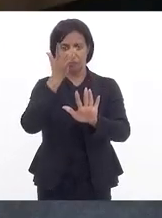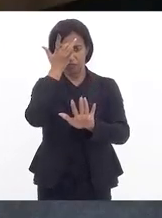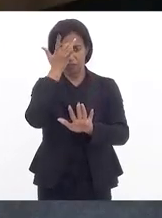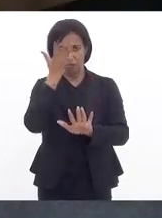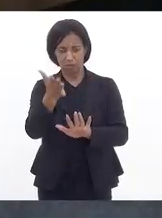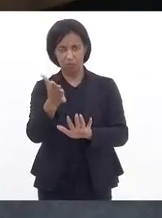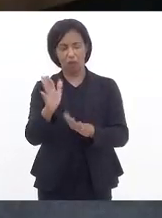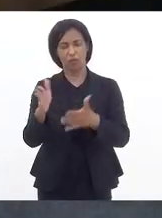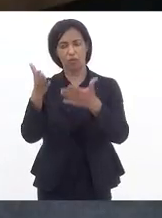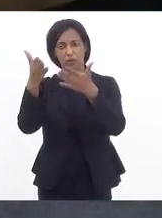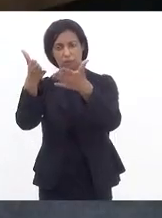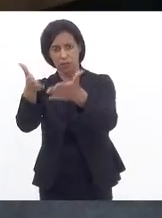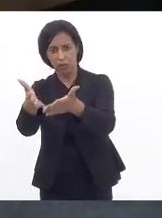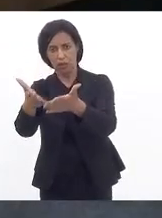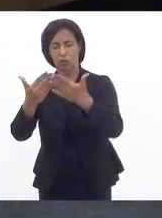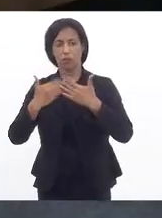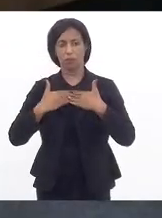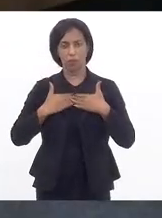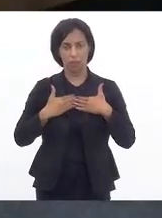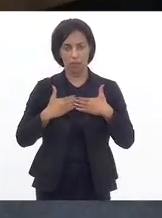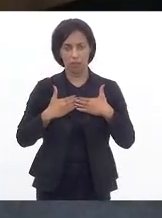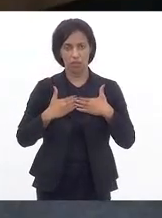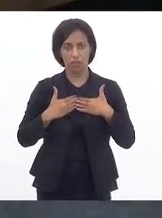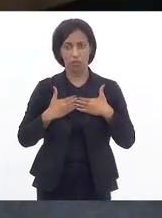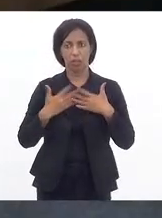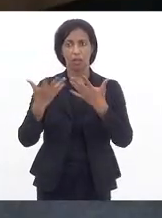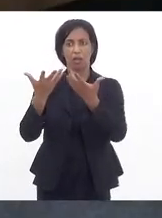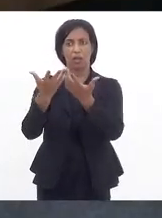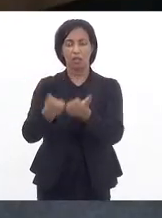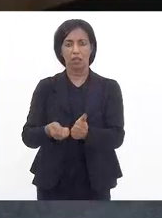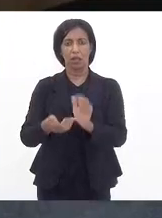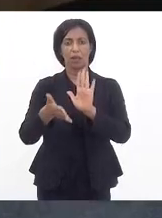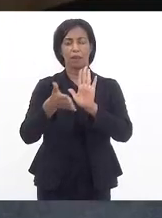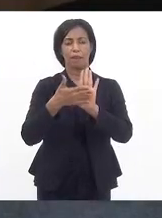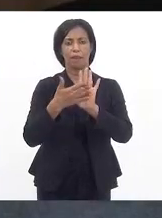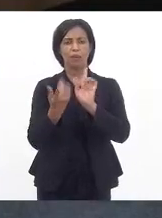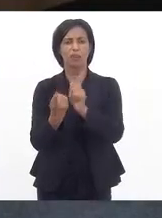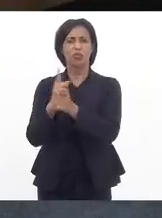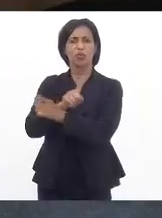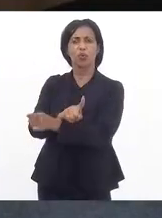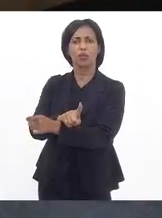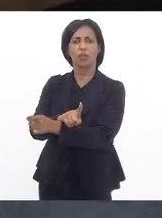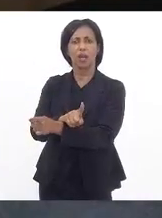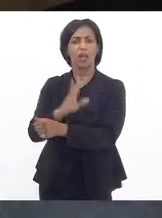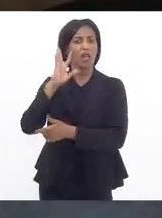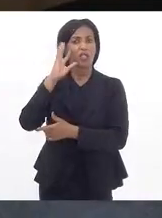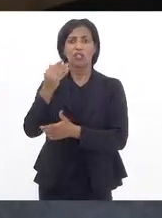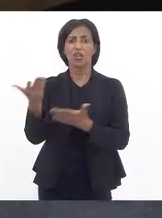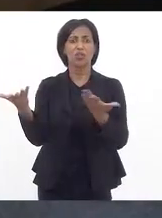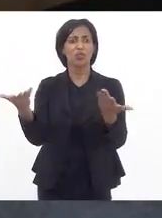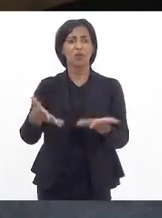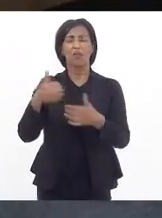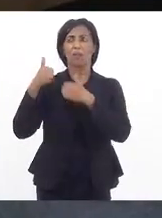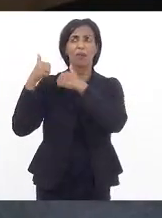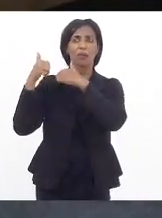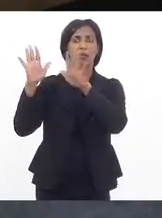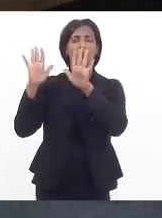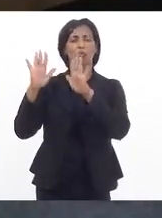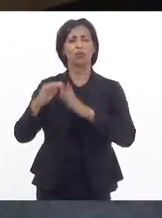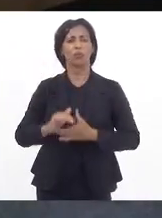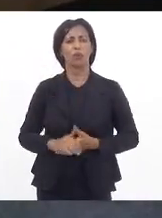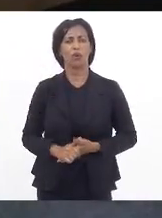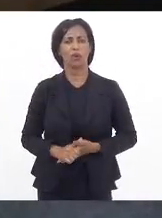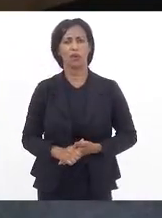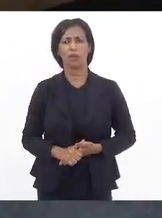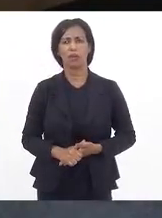fácil todo para senhora conta para gente a senhora permitir que a porta seja invertida que a gente resolve o problema e libera todas